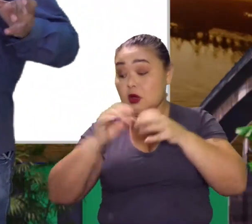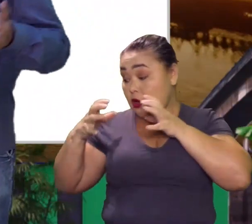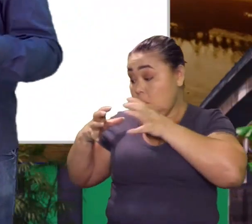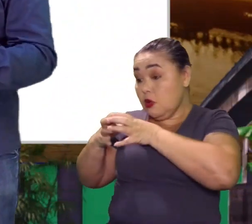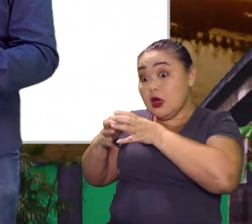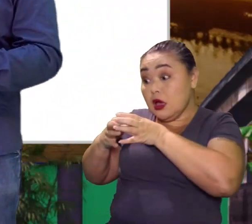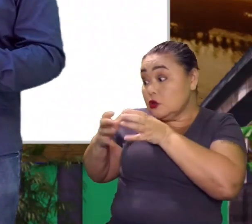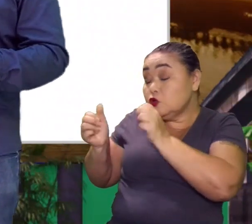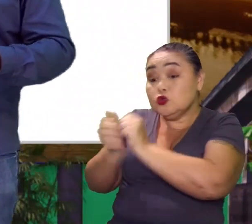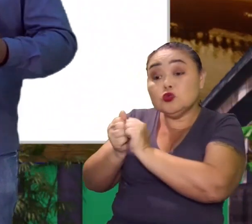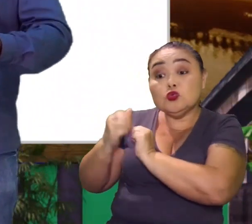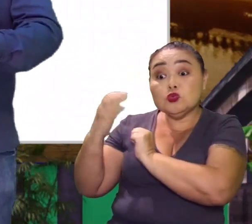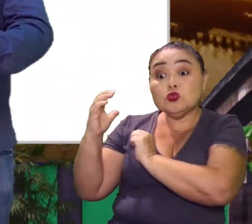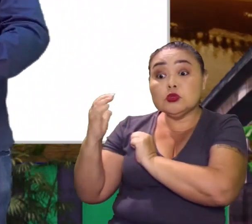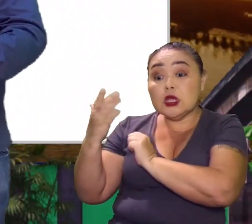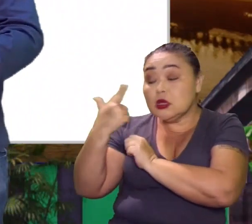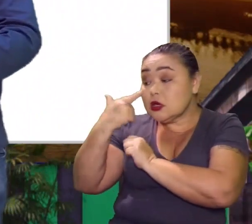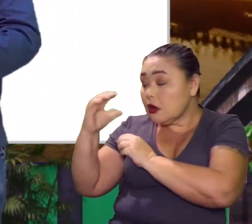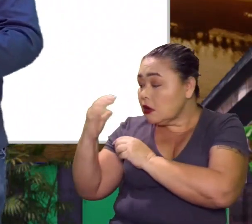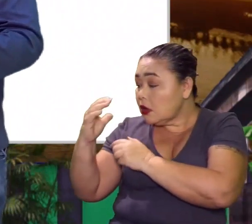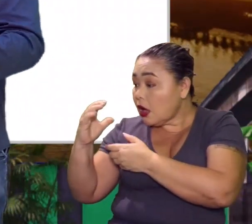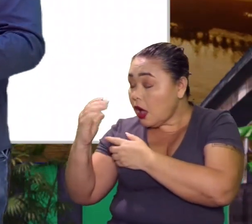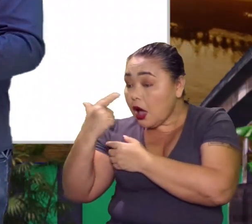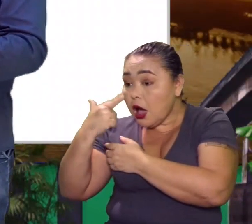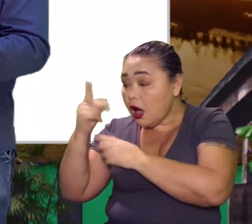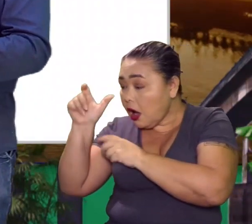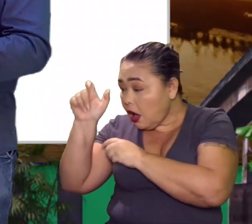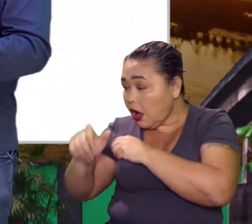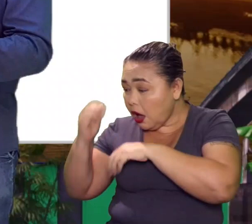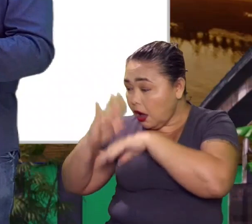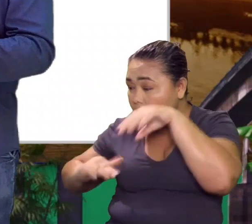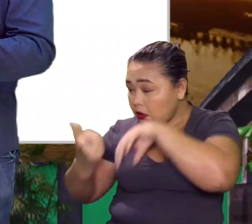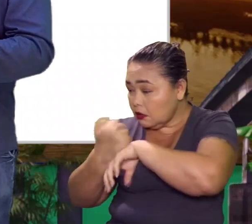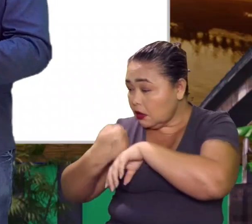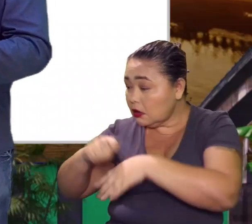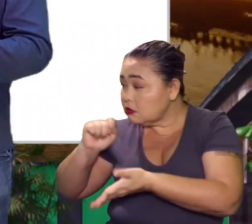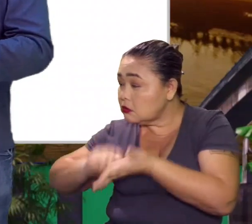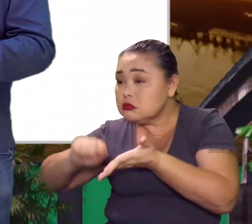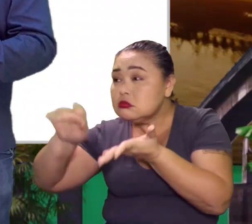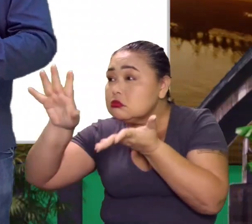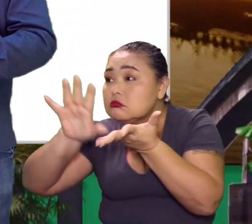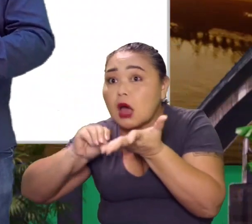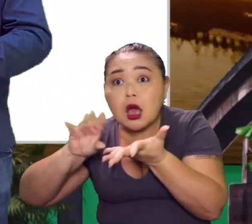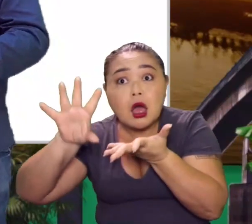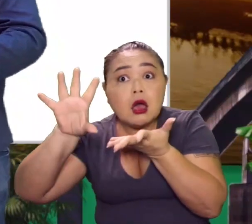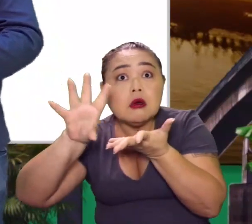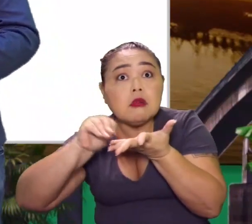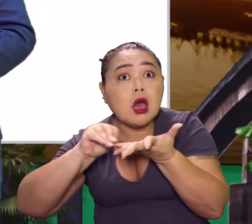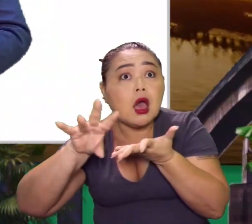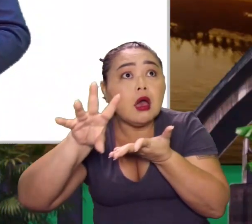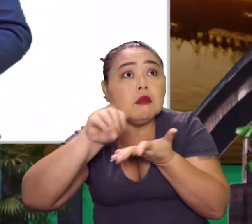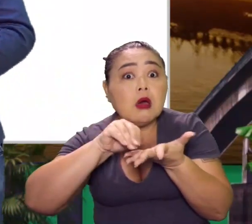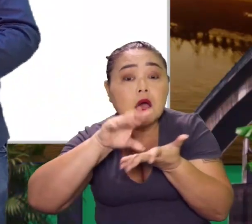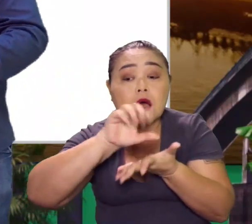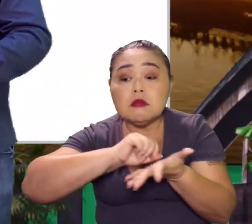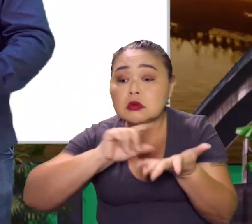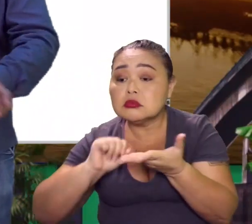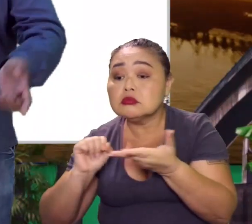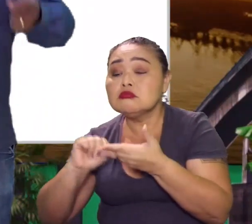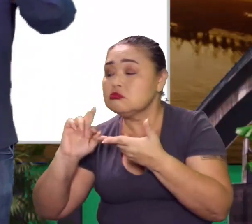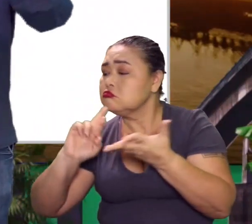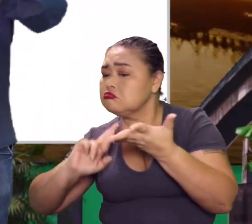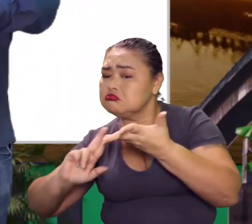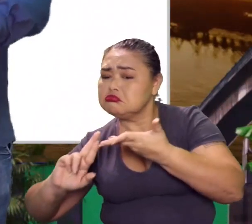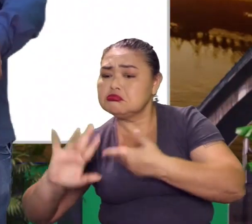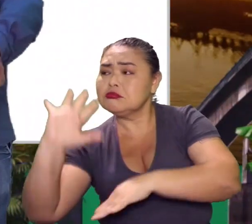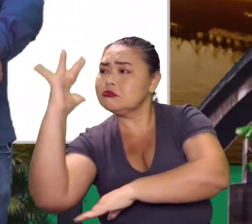vários cientistas. Com certeza. E esses cientistas, eles catalogaram, anotaram informações de variadas espécies de plantas